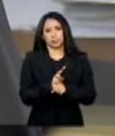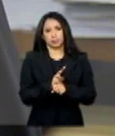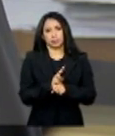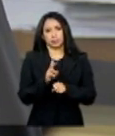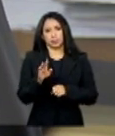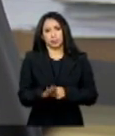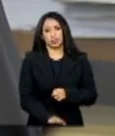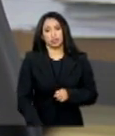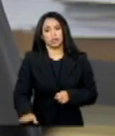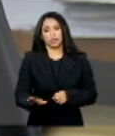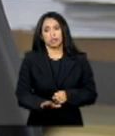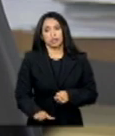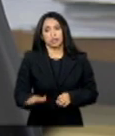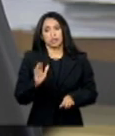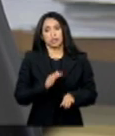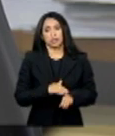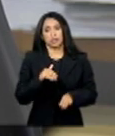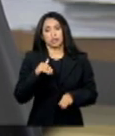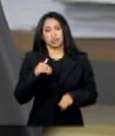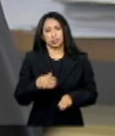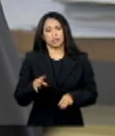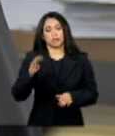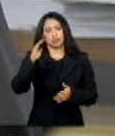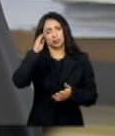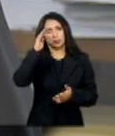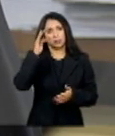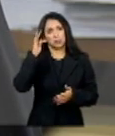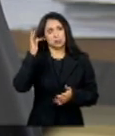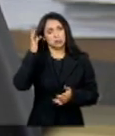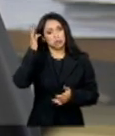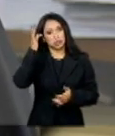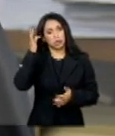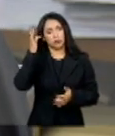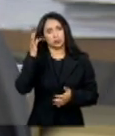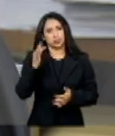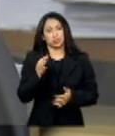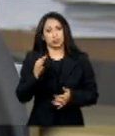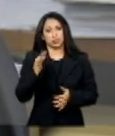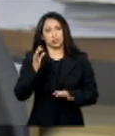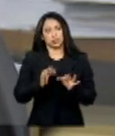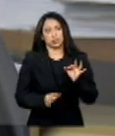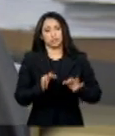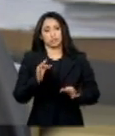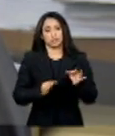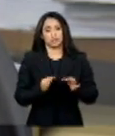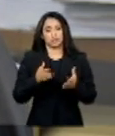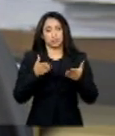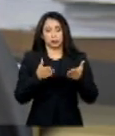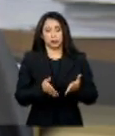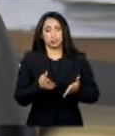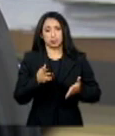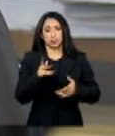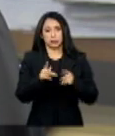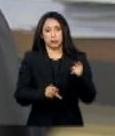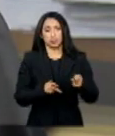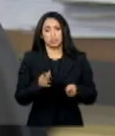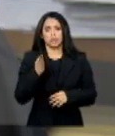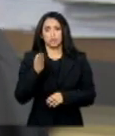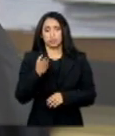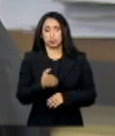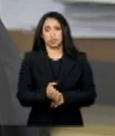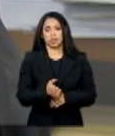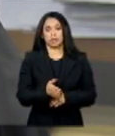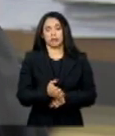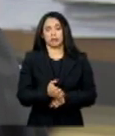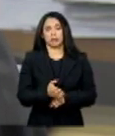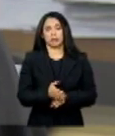com as mais atuais teorias de justiça democracia e participação popular direta a criança se ainda